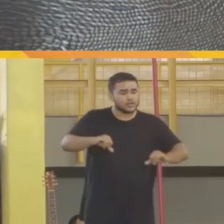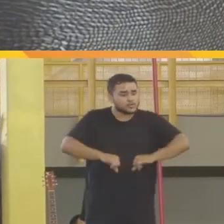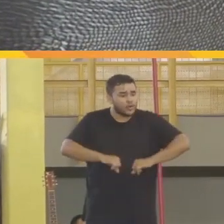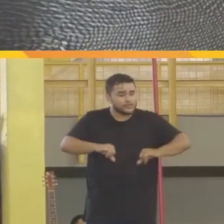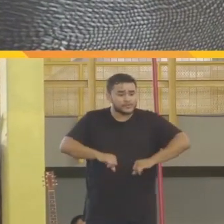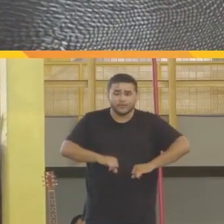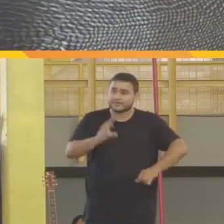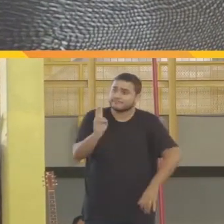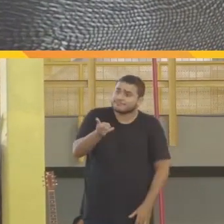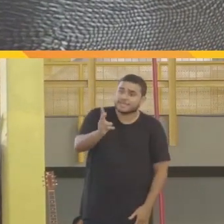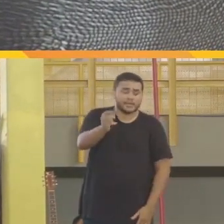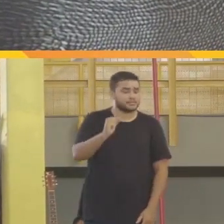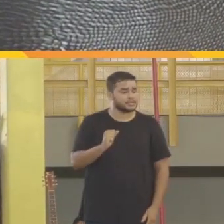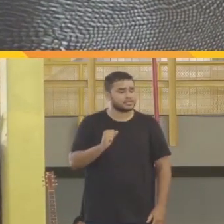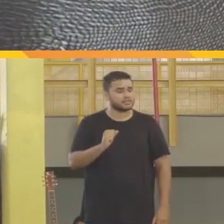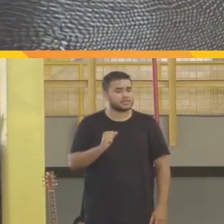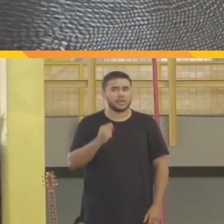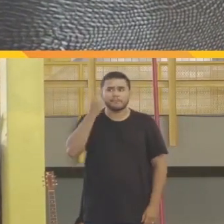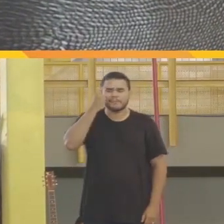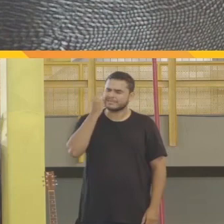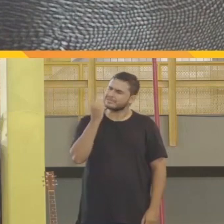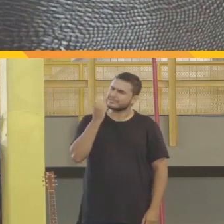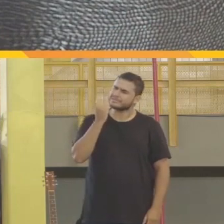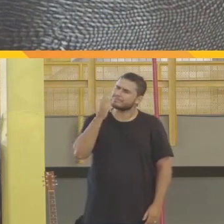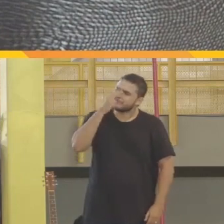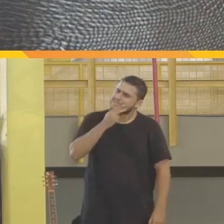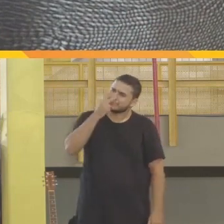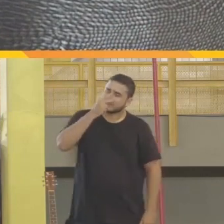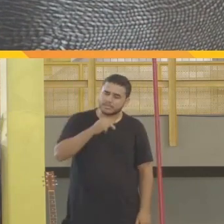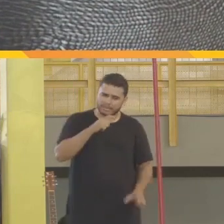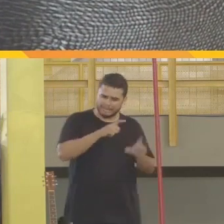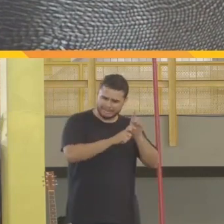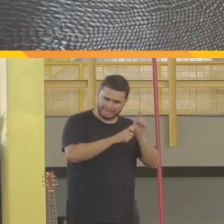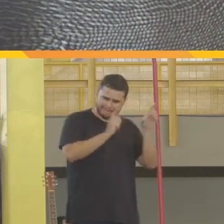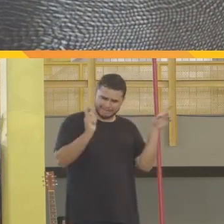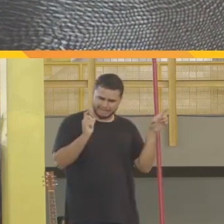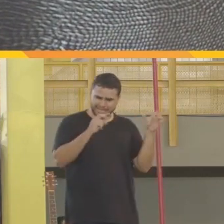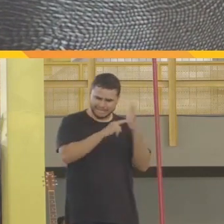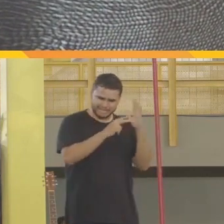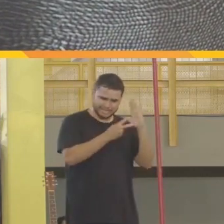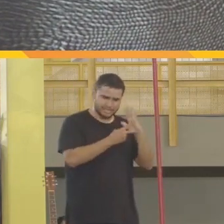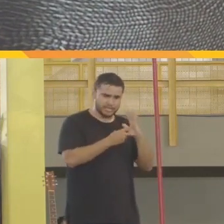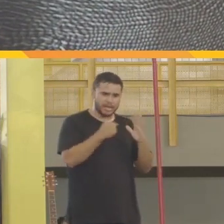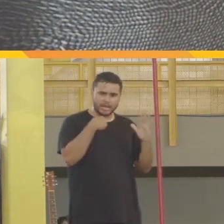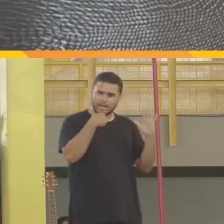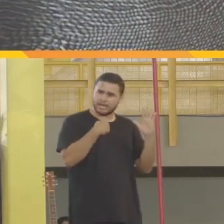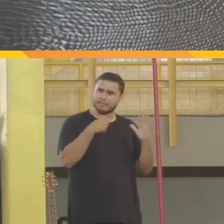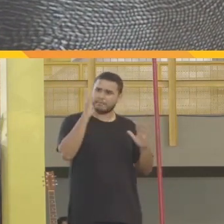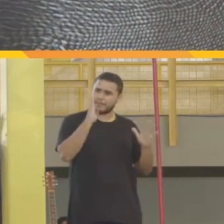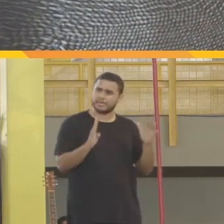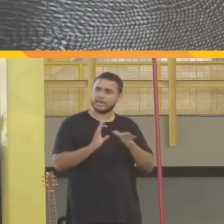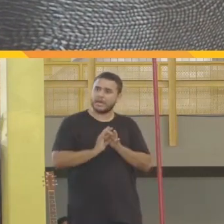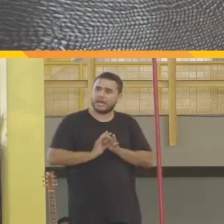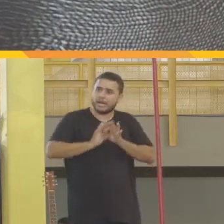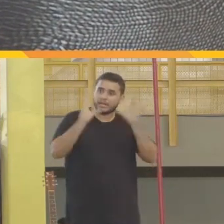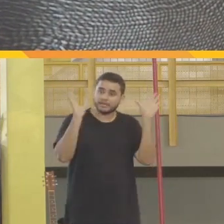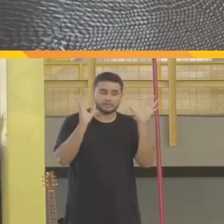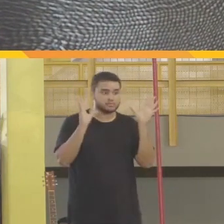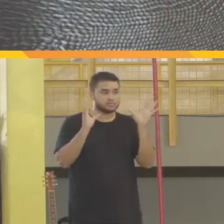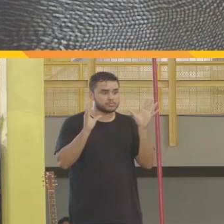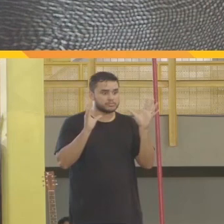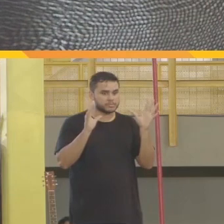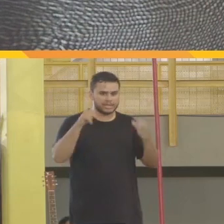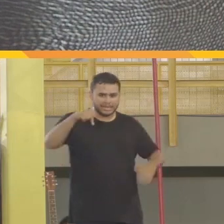país. O significado da independência não possui aquilo que tanto eles tentam